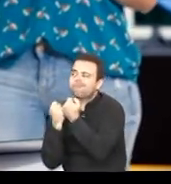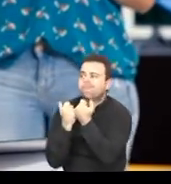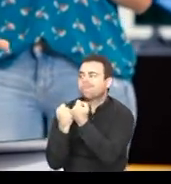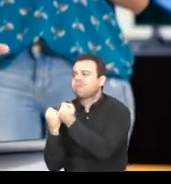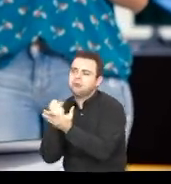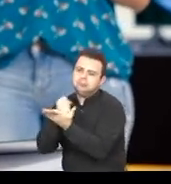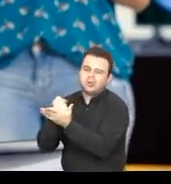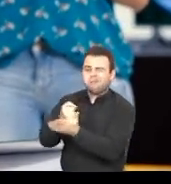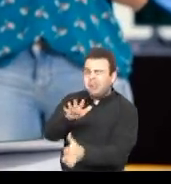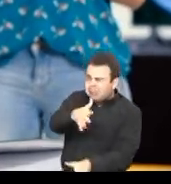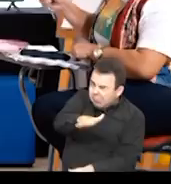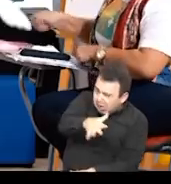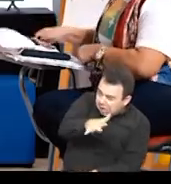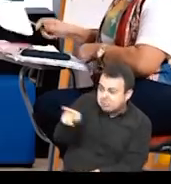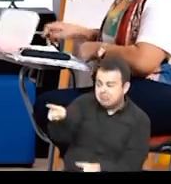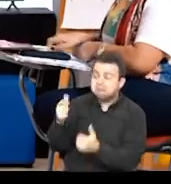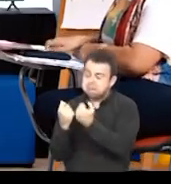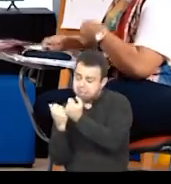muito mal, mas joga.